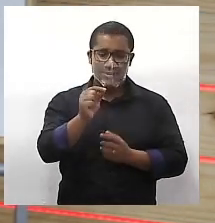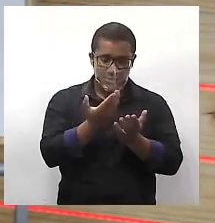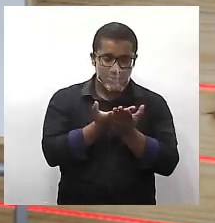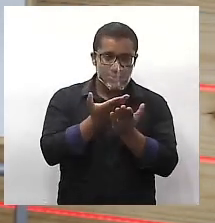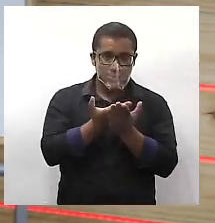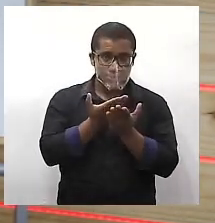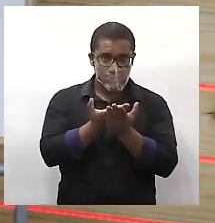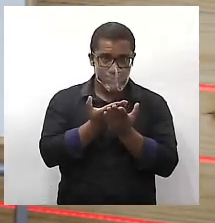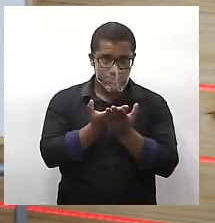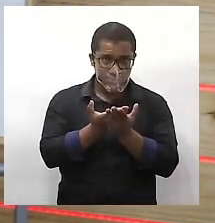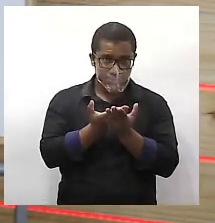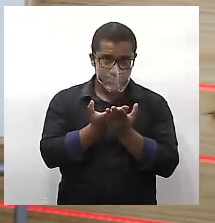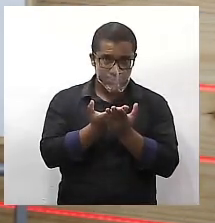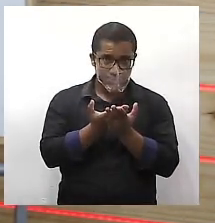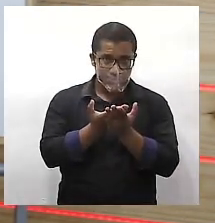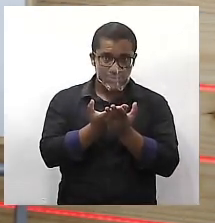estudo,